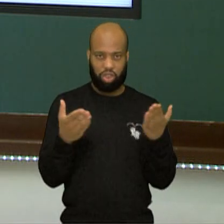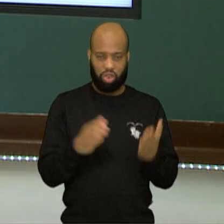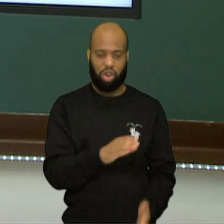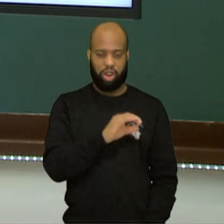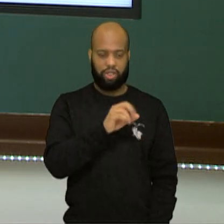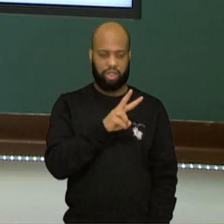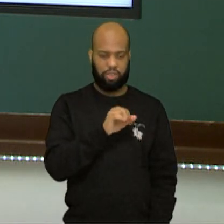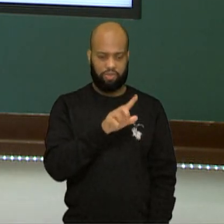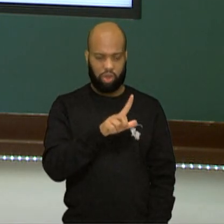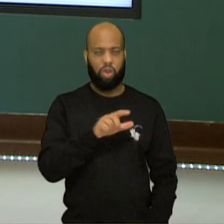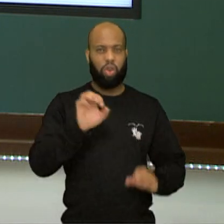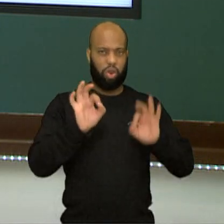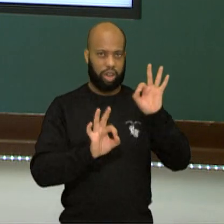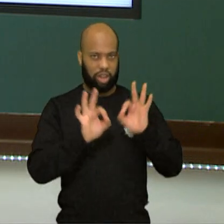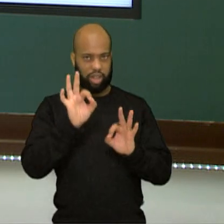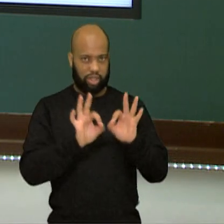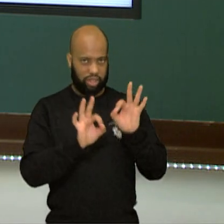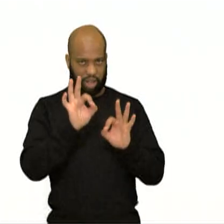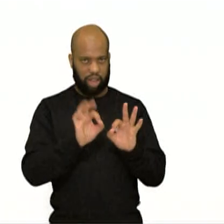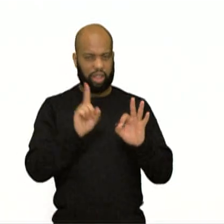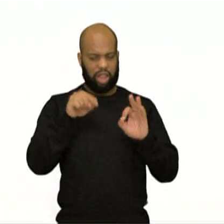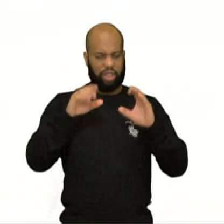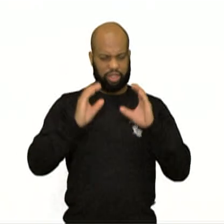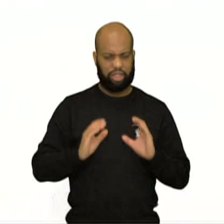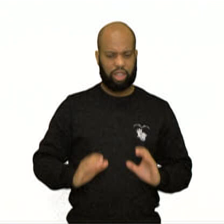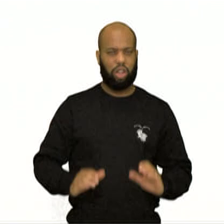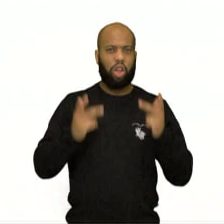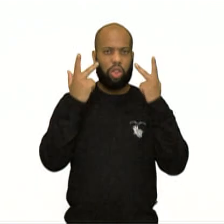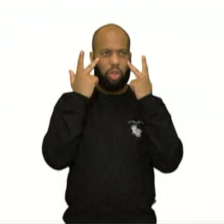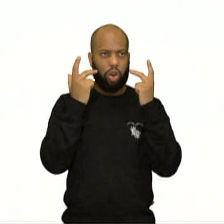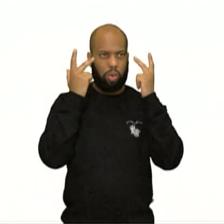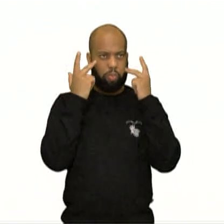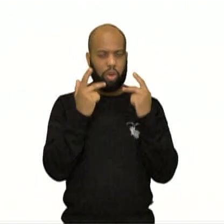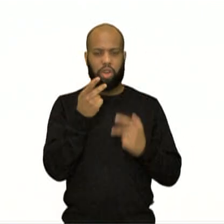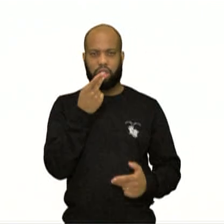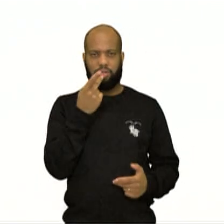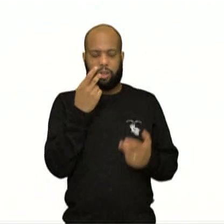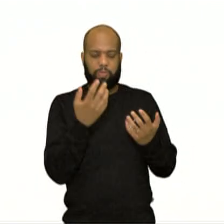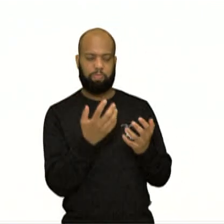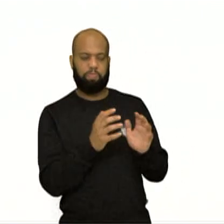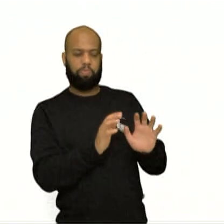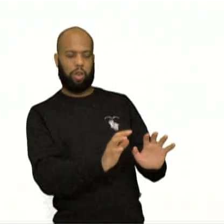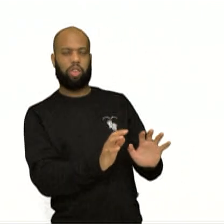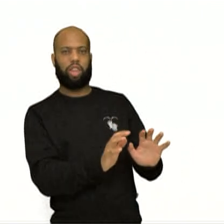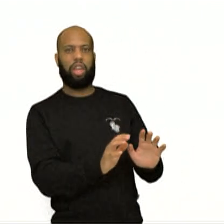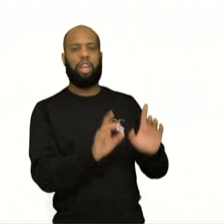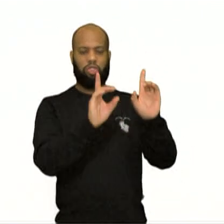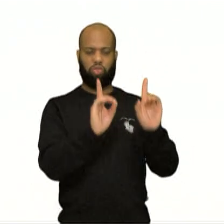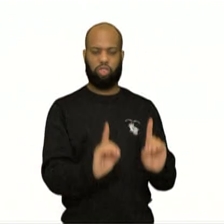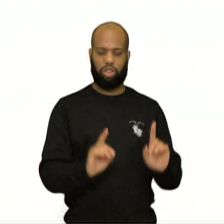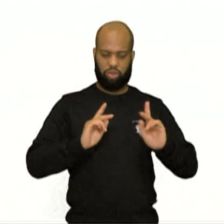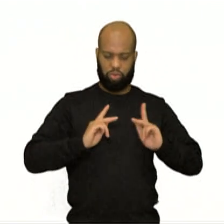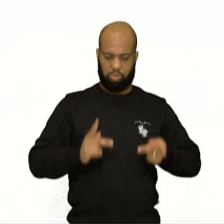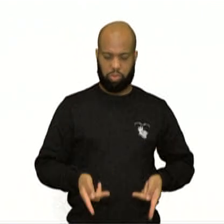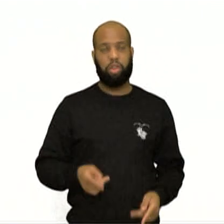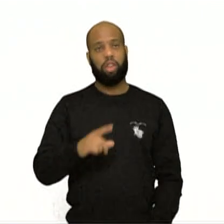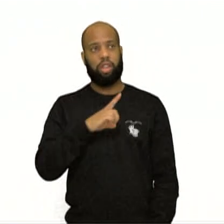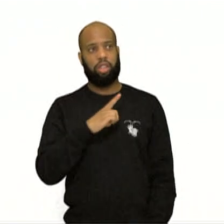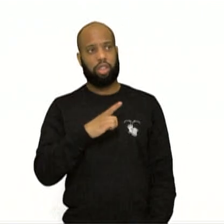e mesmo cidadãos comuns que rejeitam os direitos humanos. Pois é, tem pessoas